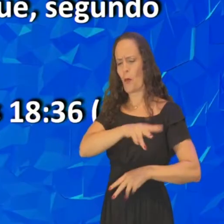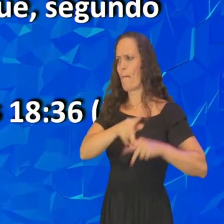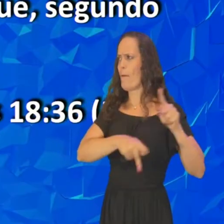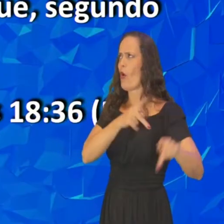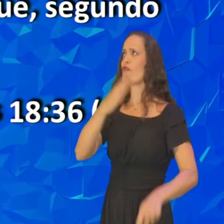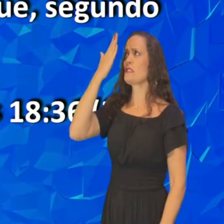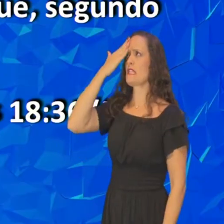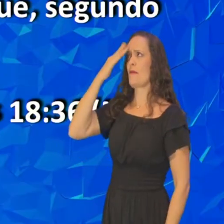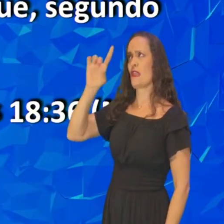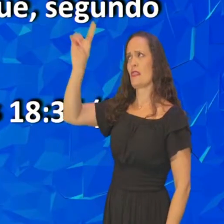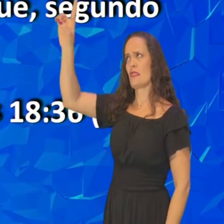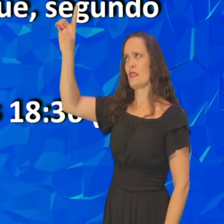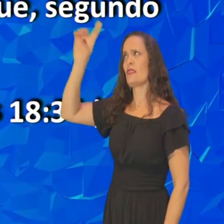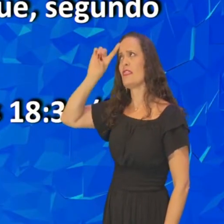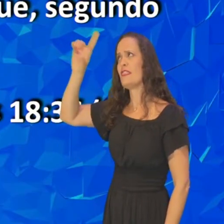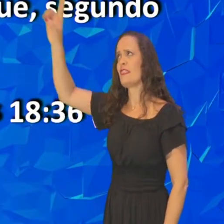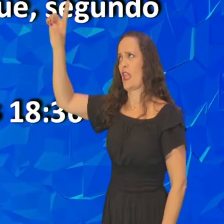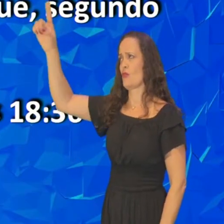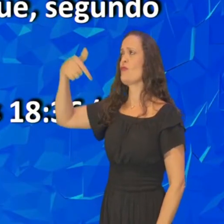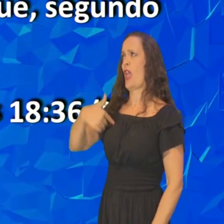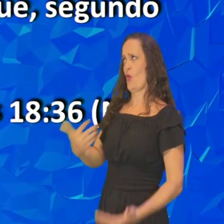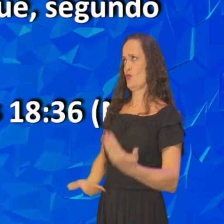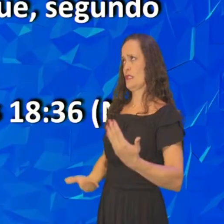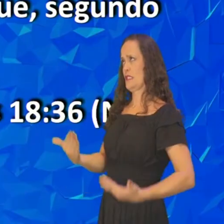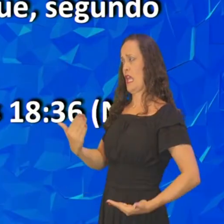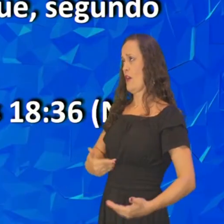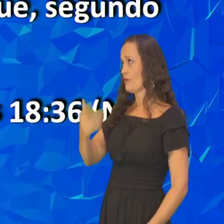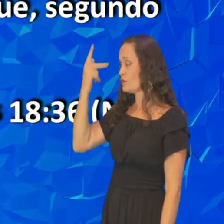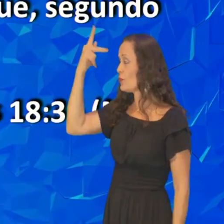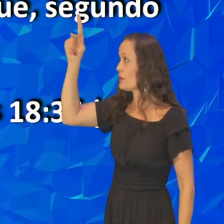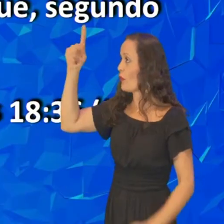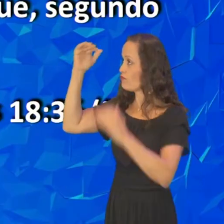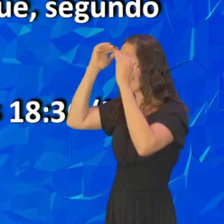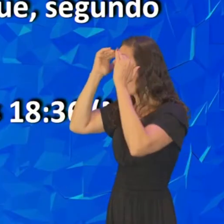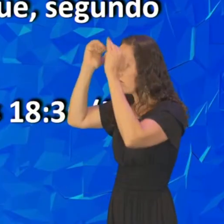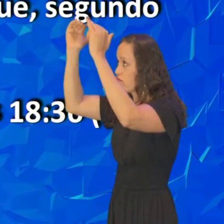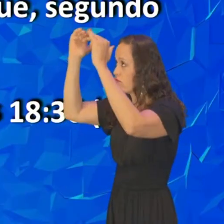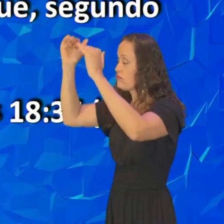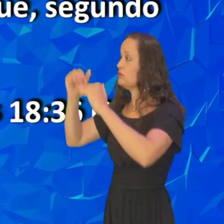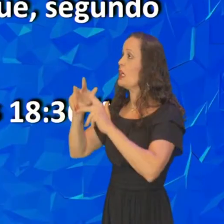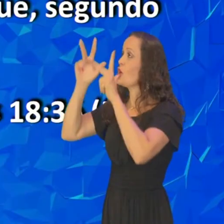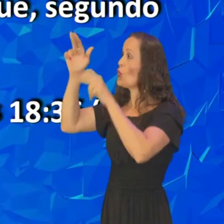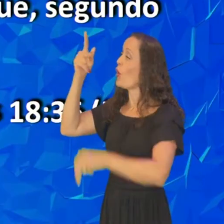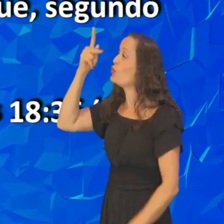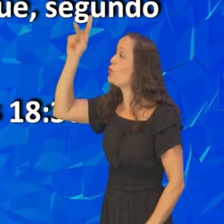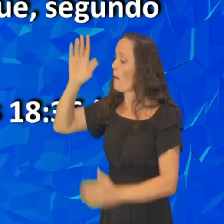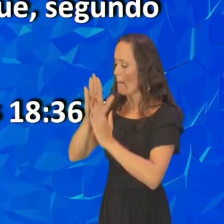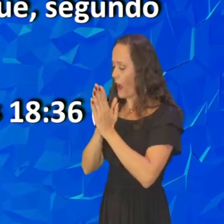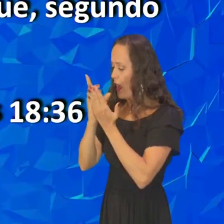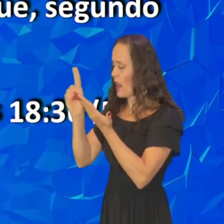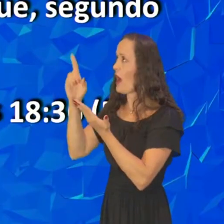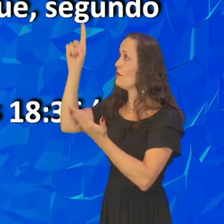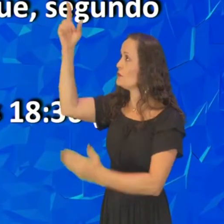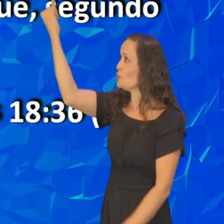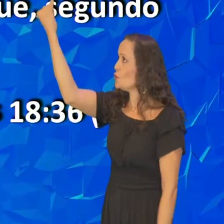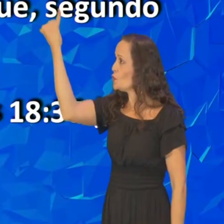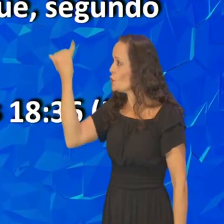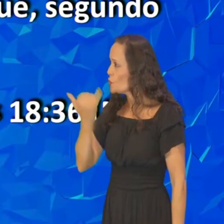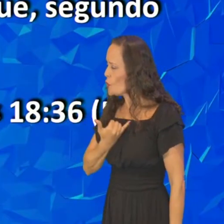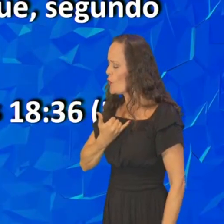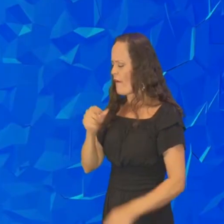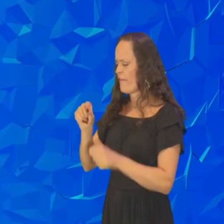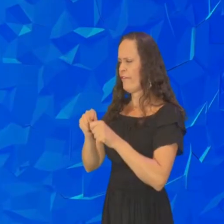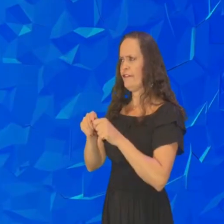Israel, e que eu sou o Teu servo, e que, segundo a Tua palavra, fiz todas